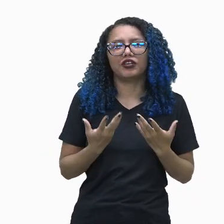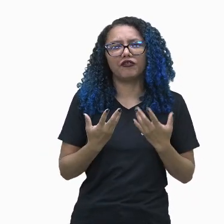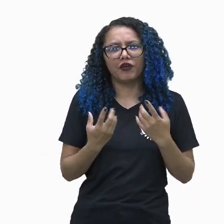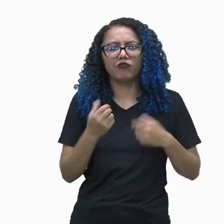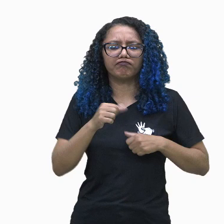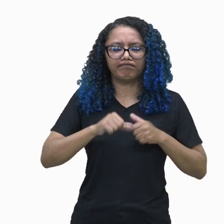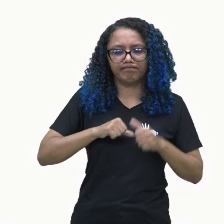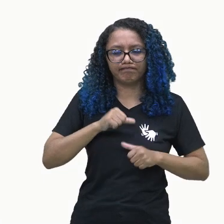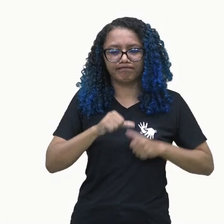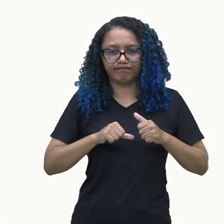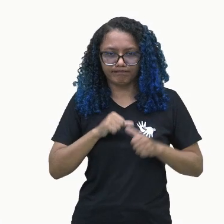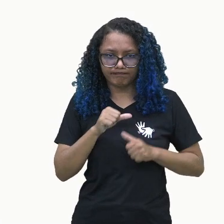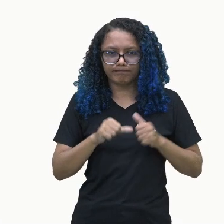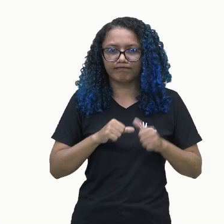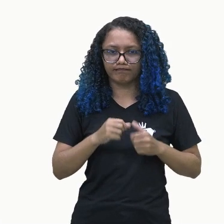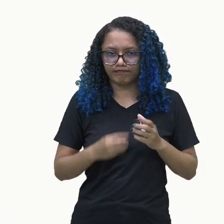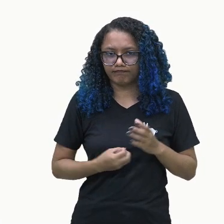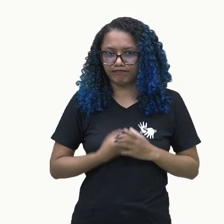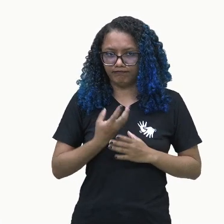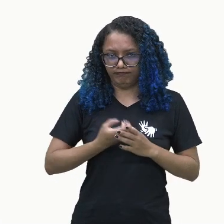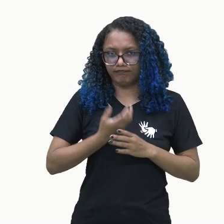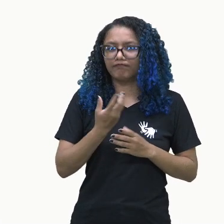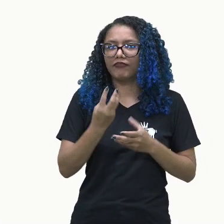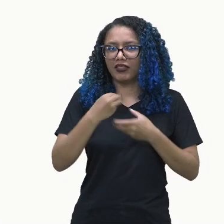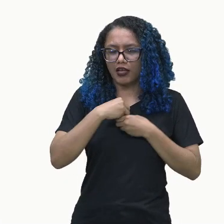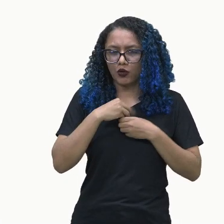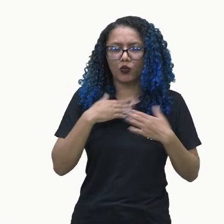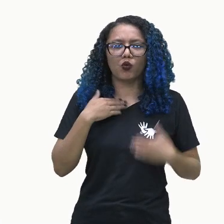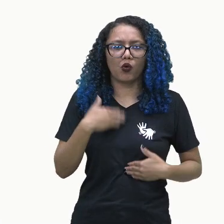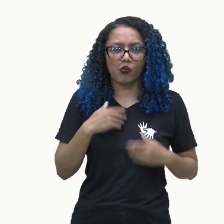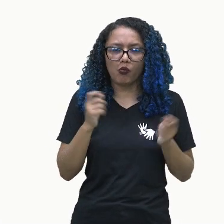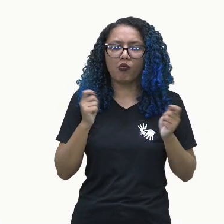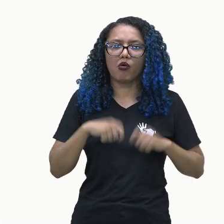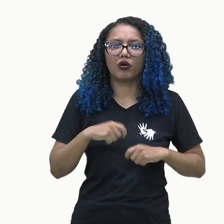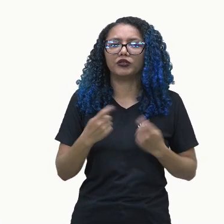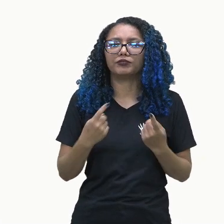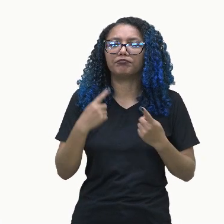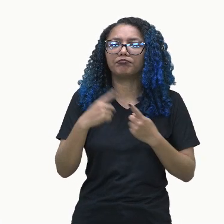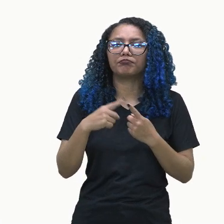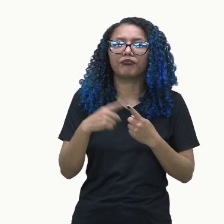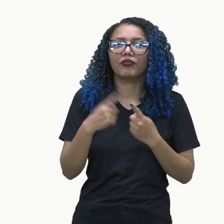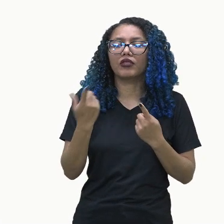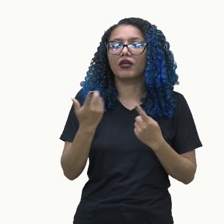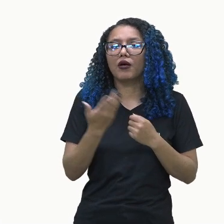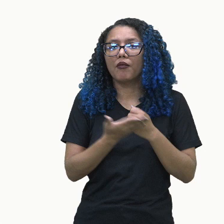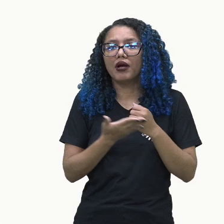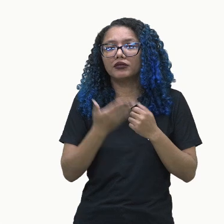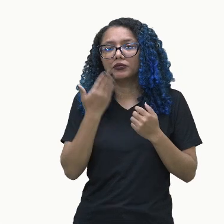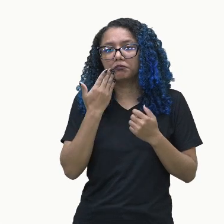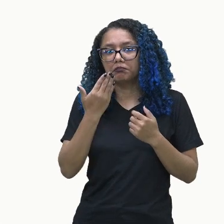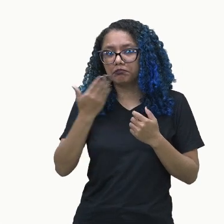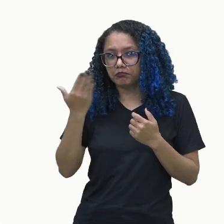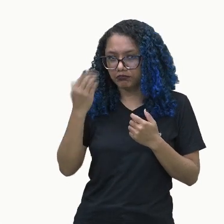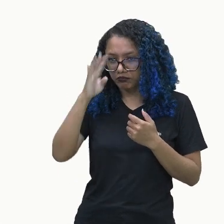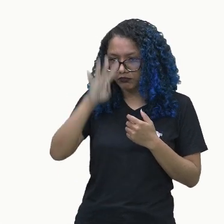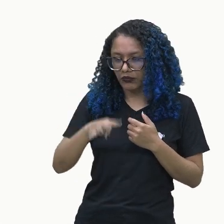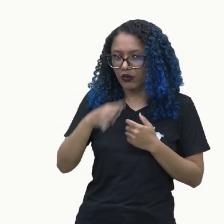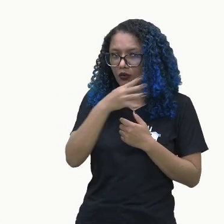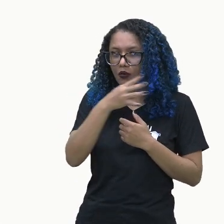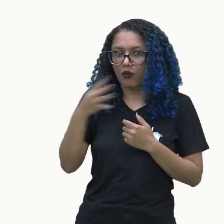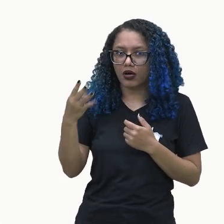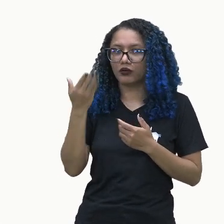né? Vamos aí conferir o nome desses aminoácidos. Os essenciais são a histinina,